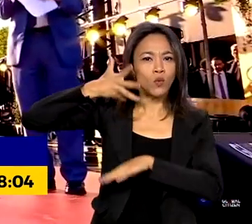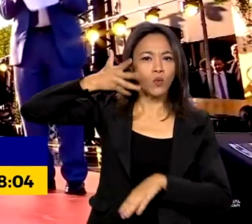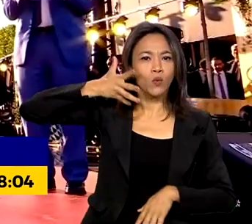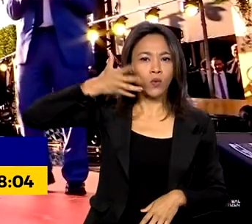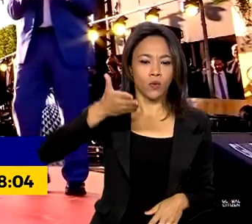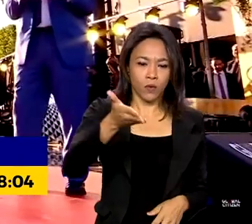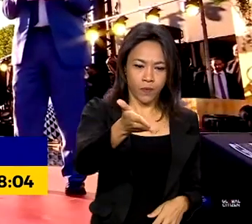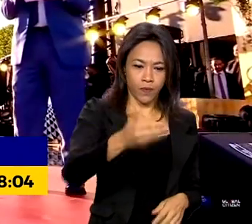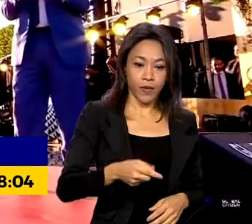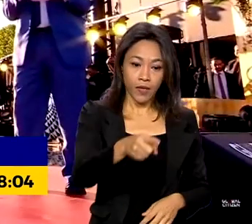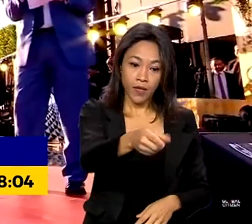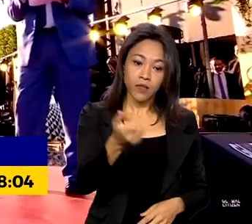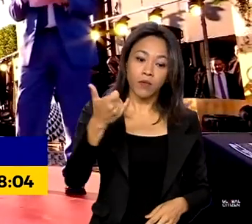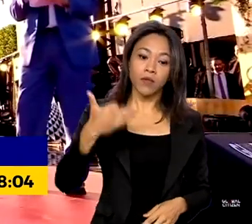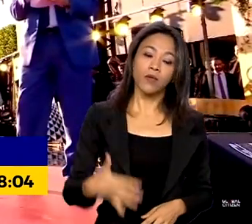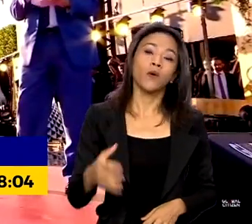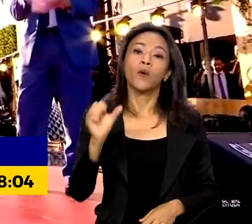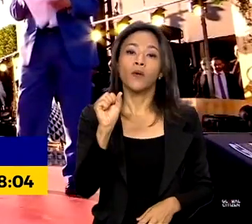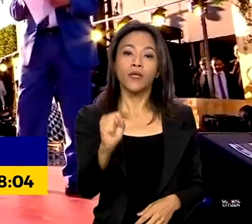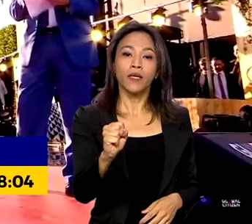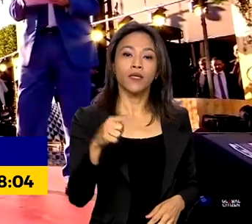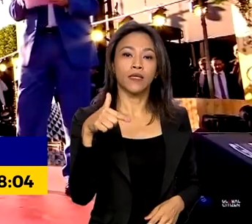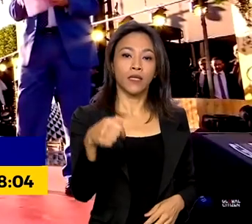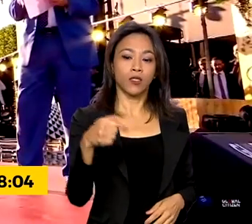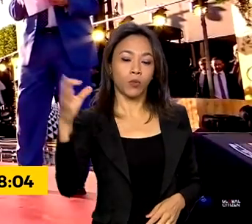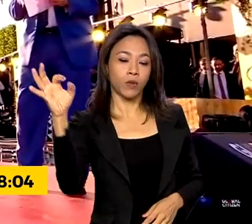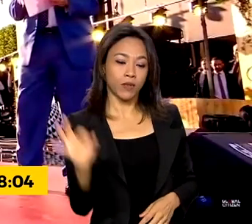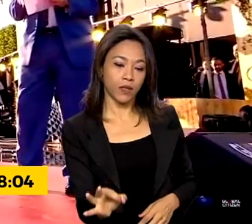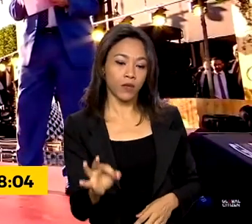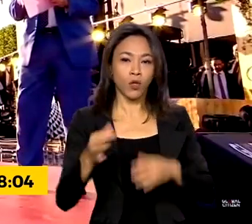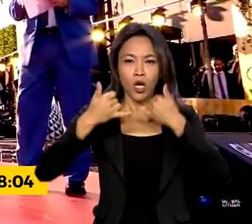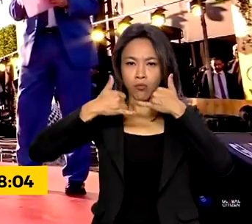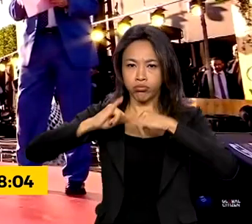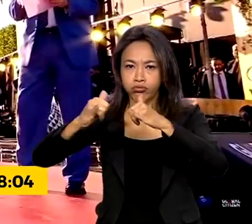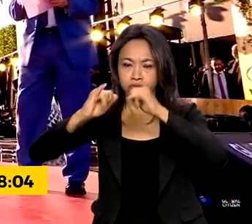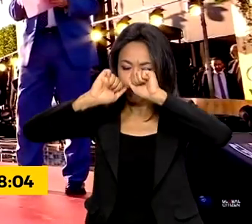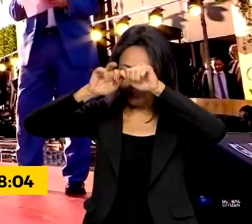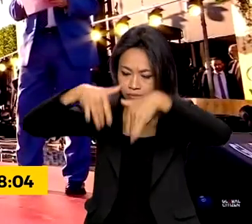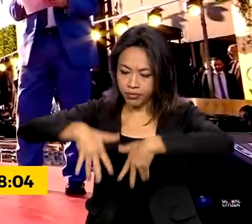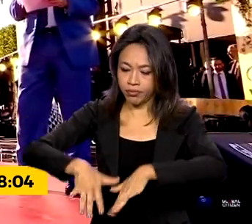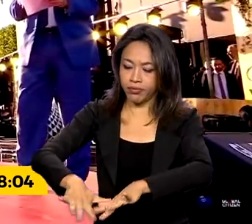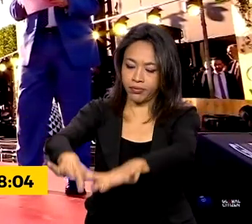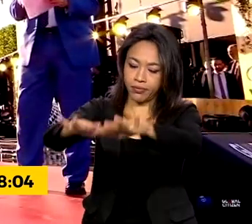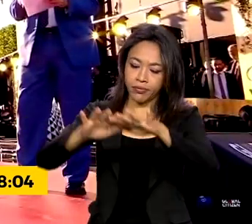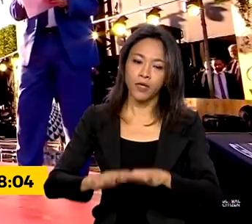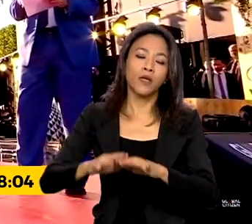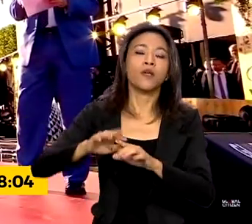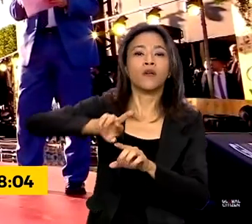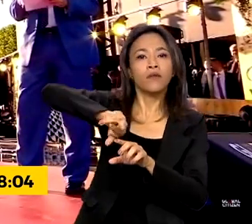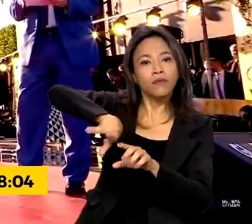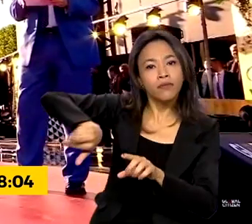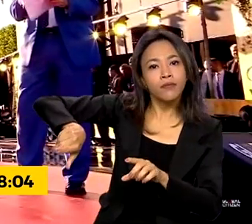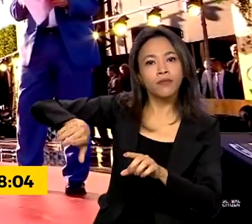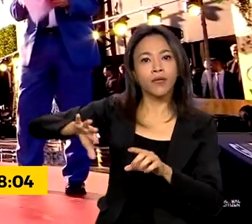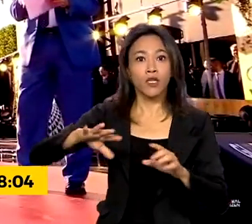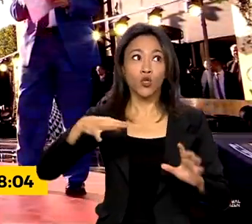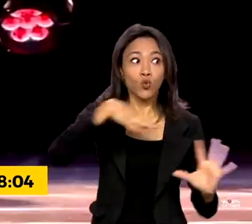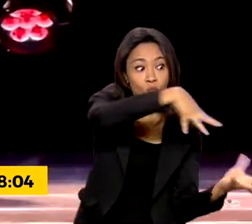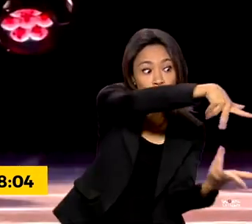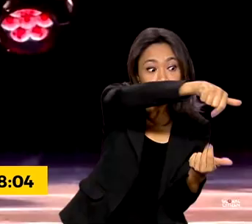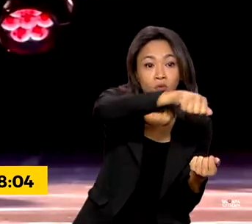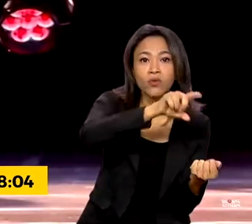87% da matriz energética brasileira é limpa e renovável, contra uma média mundial de